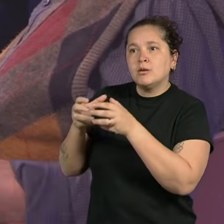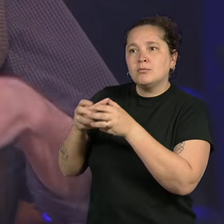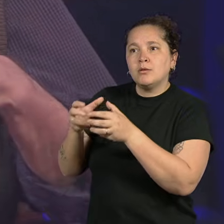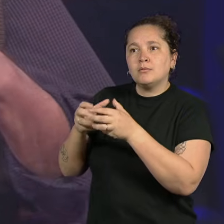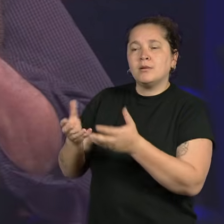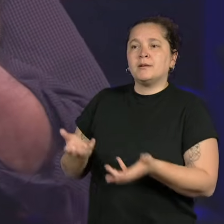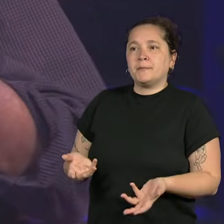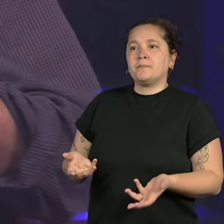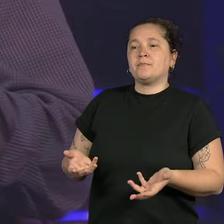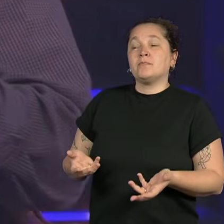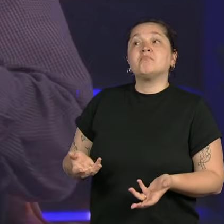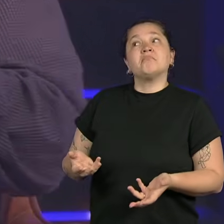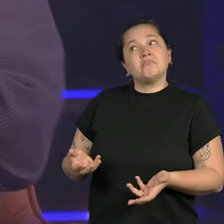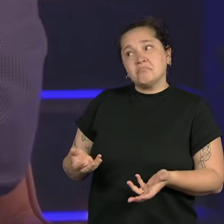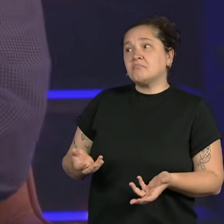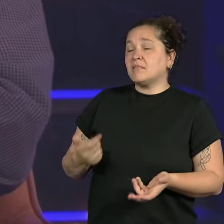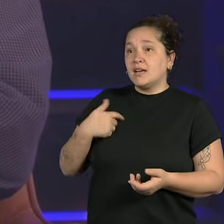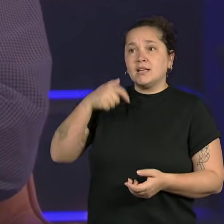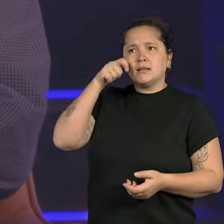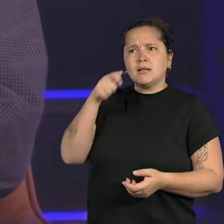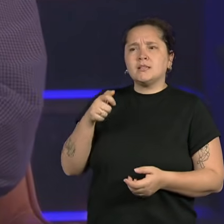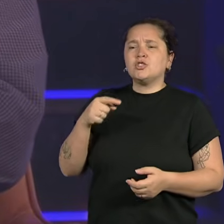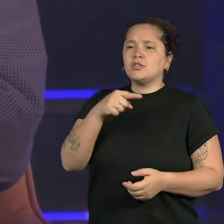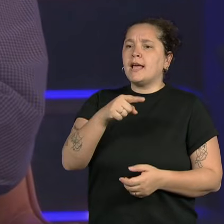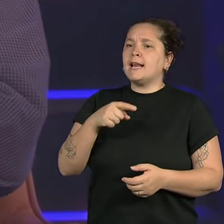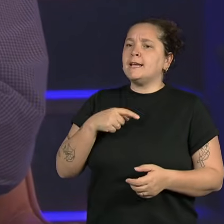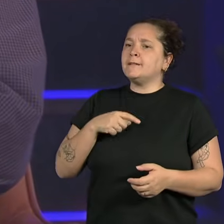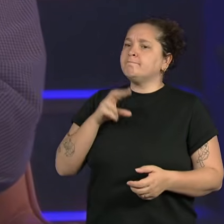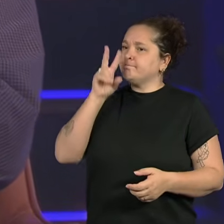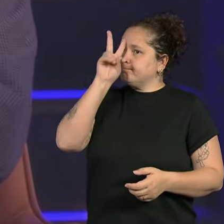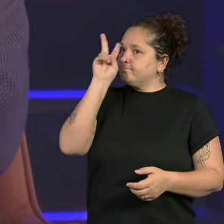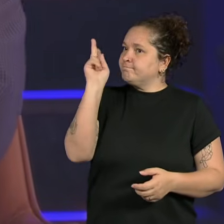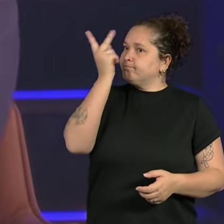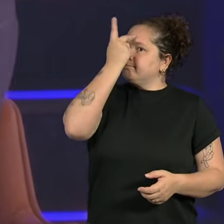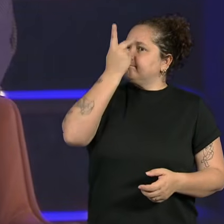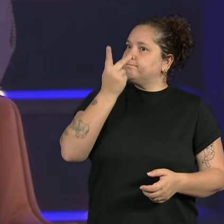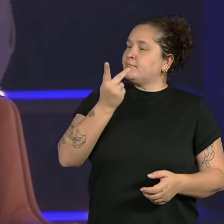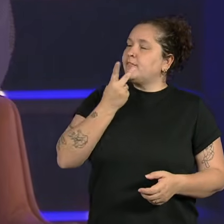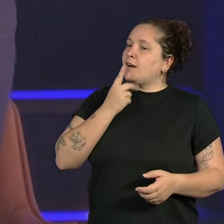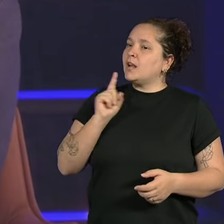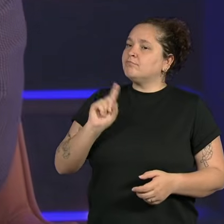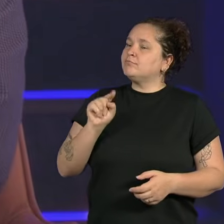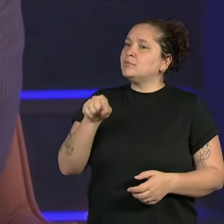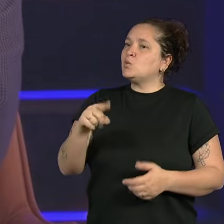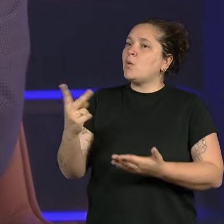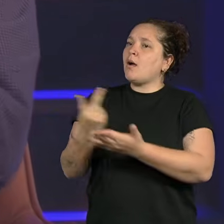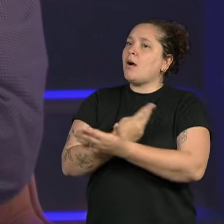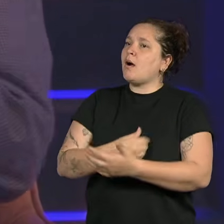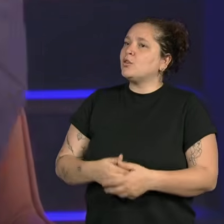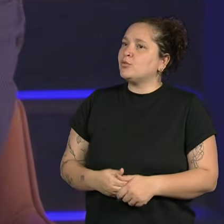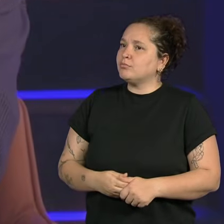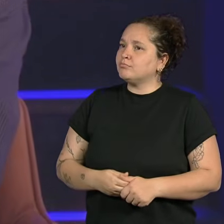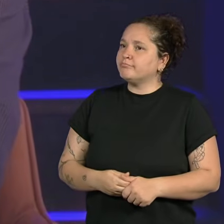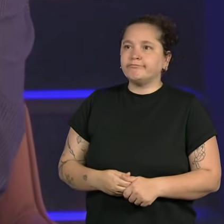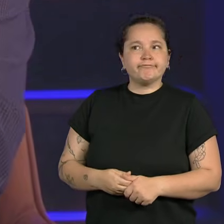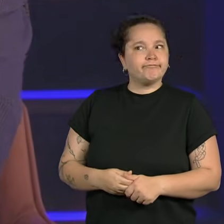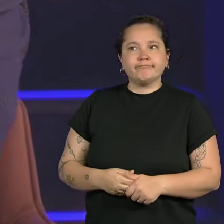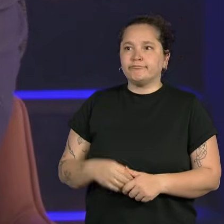E é muito interessante ver como é que ele revê isso, como ele tem a humildade de falar, isso estava errado. Né? Isso aqui não